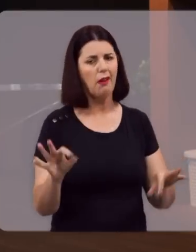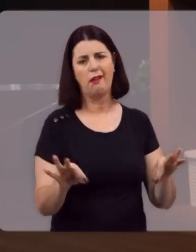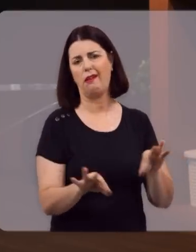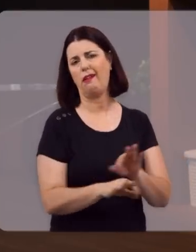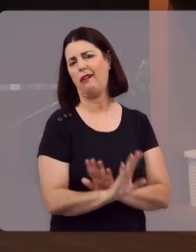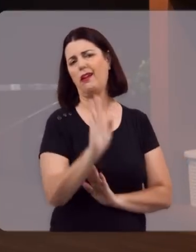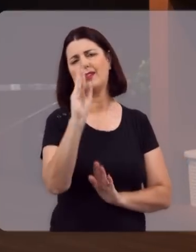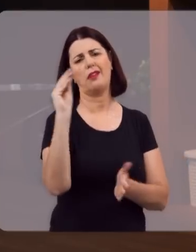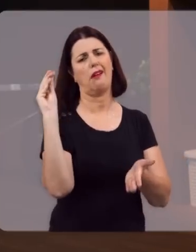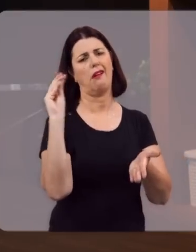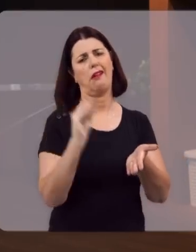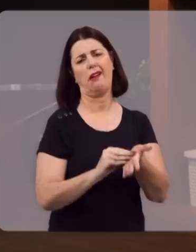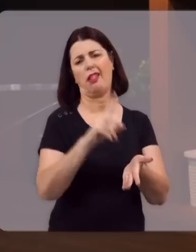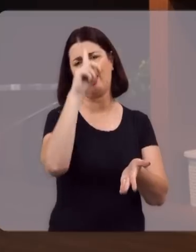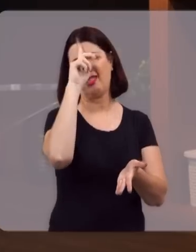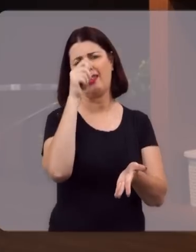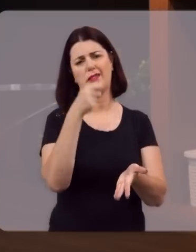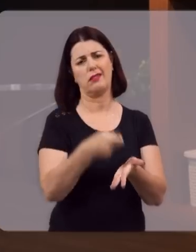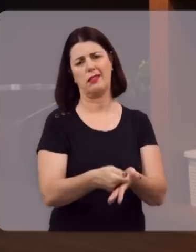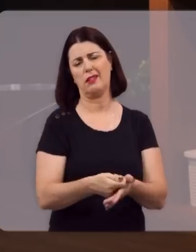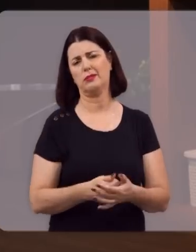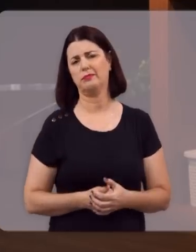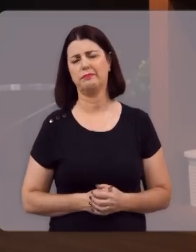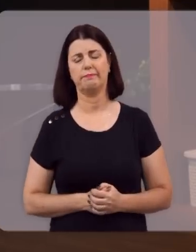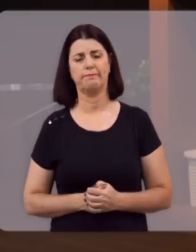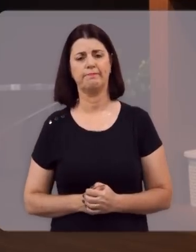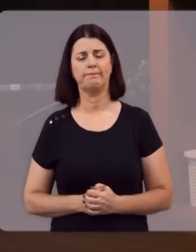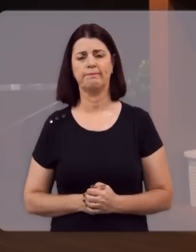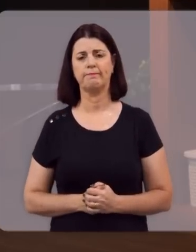lavrado, já está decidido.